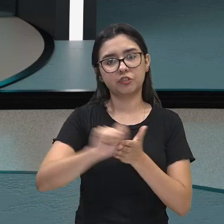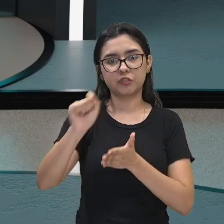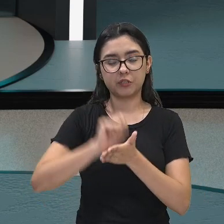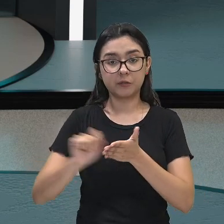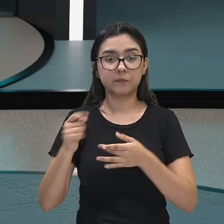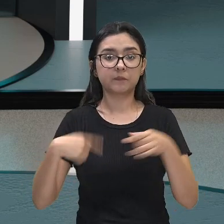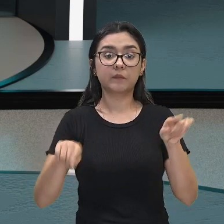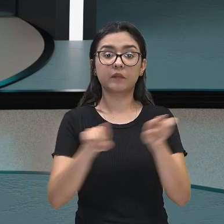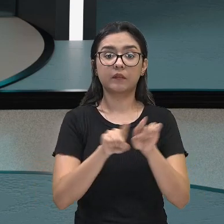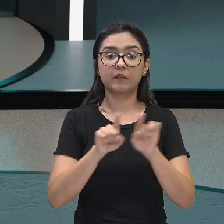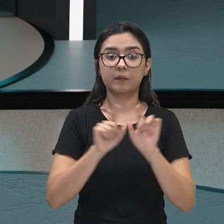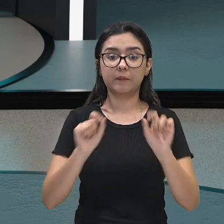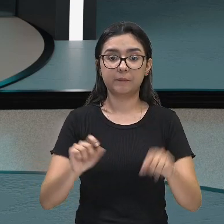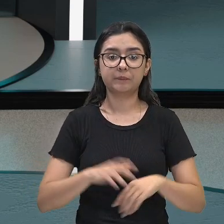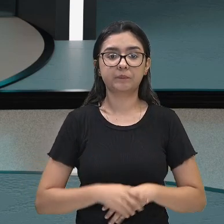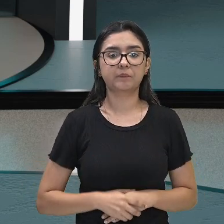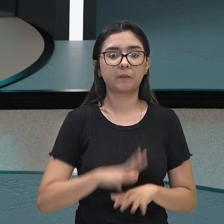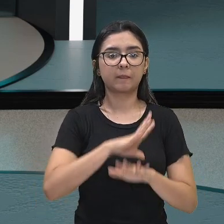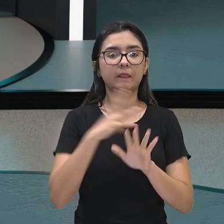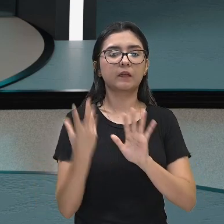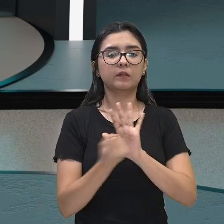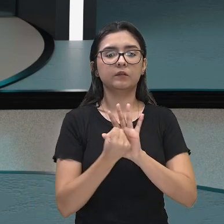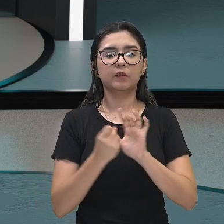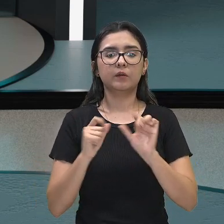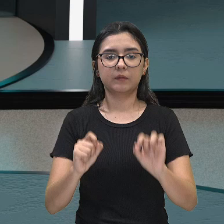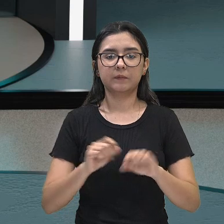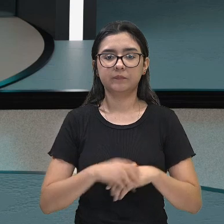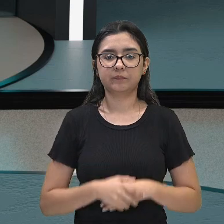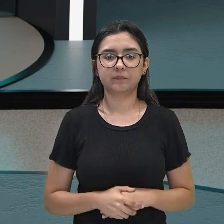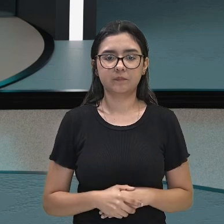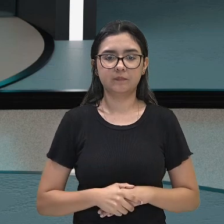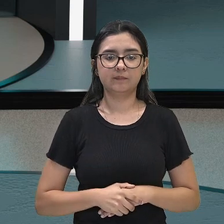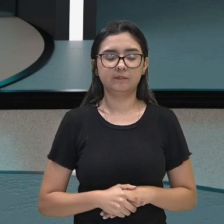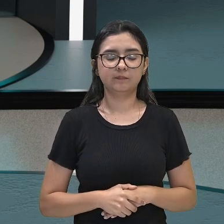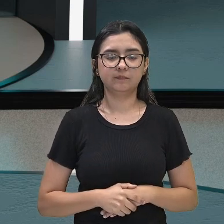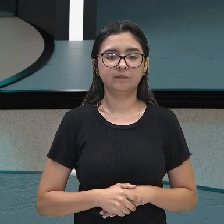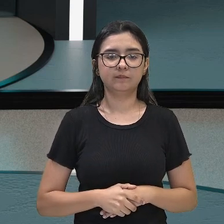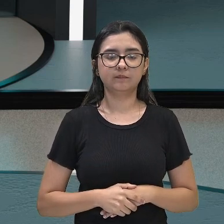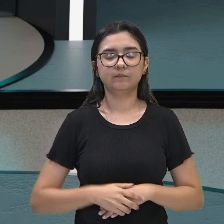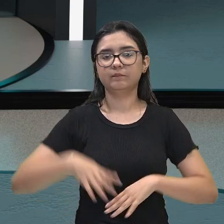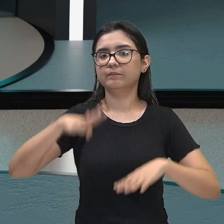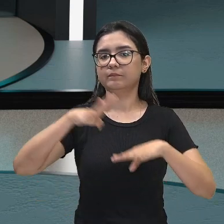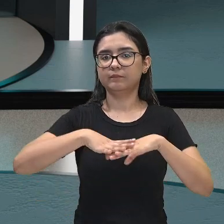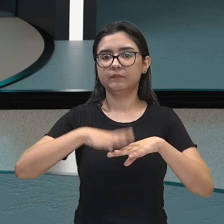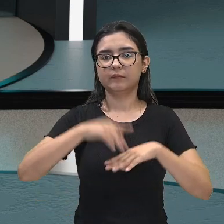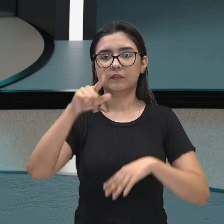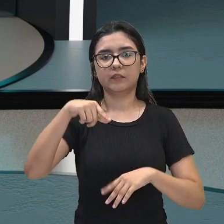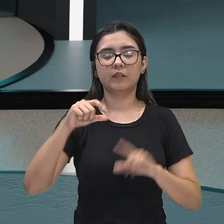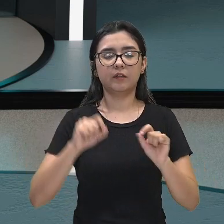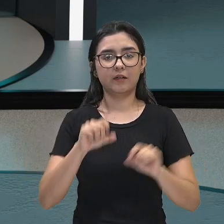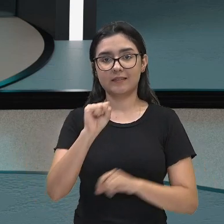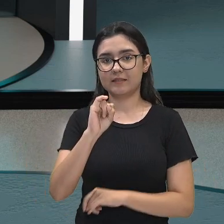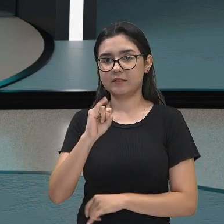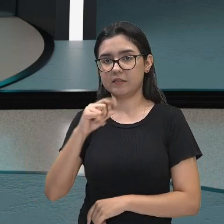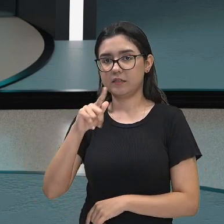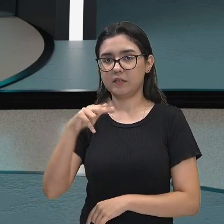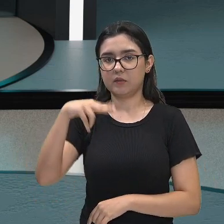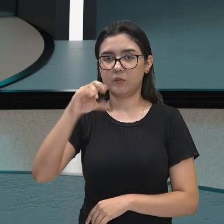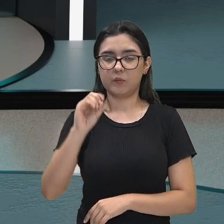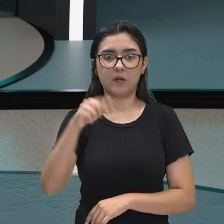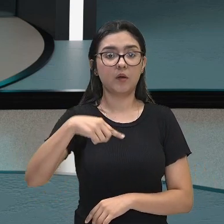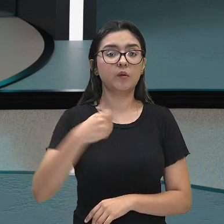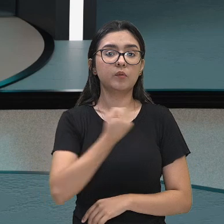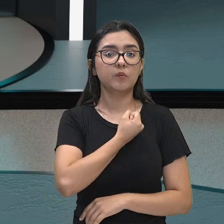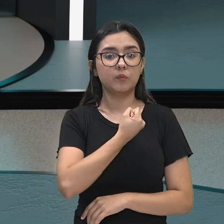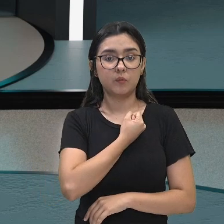um signo matemático, que são os números, né? Então, temos aí os números,